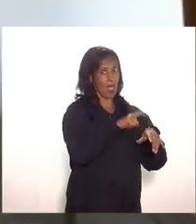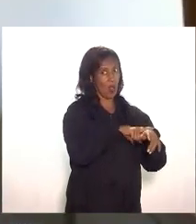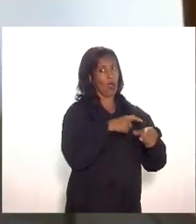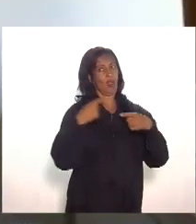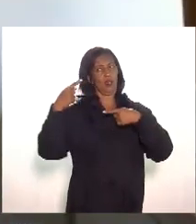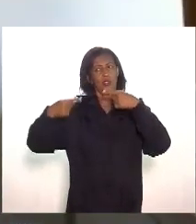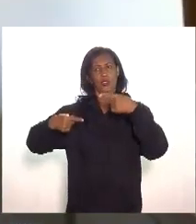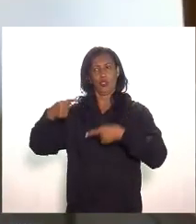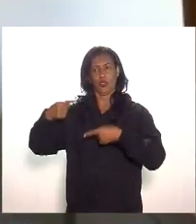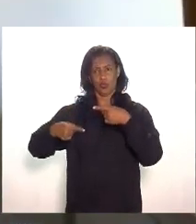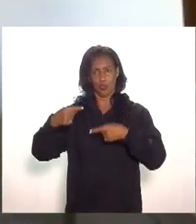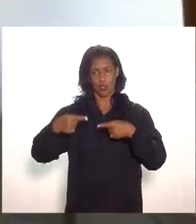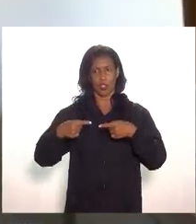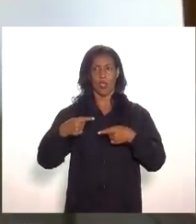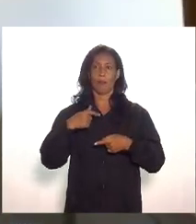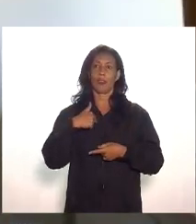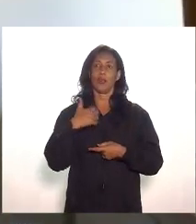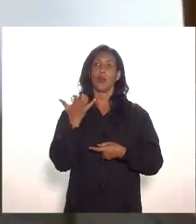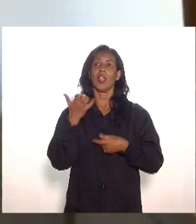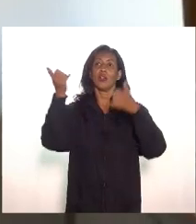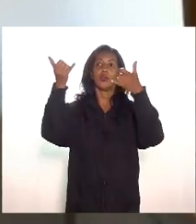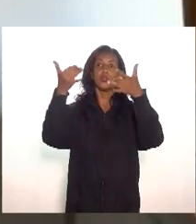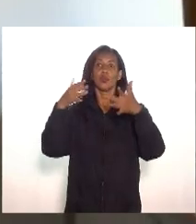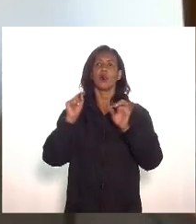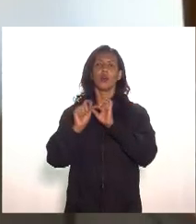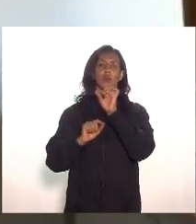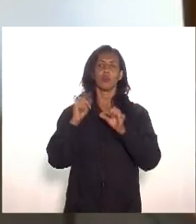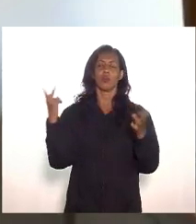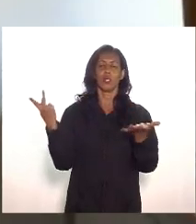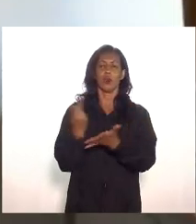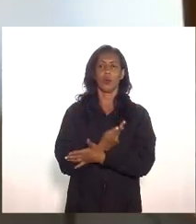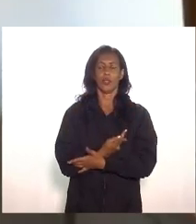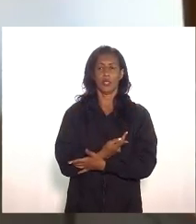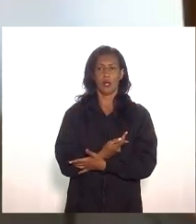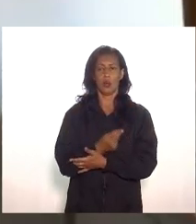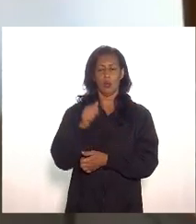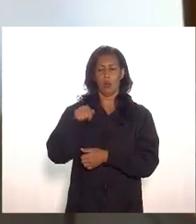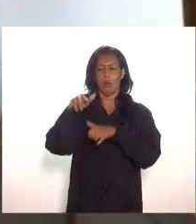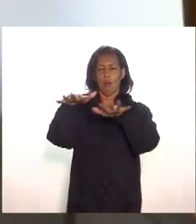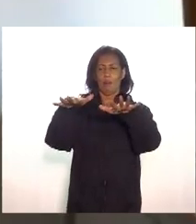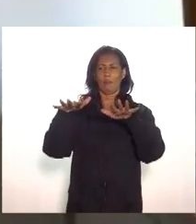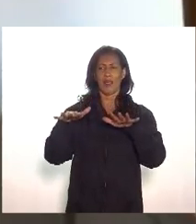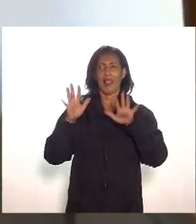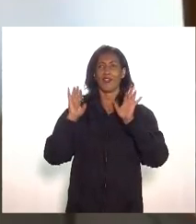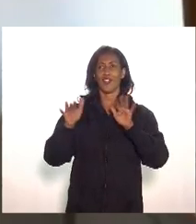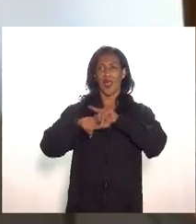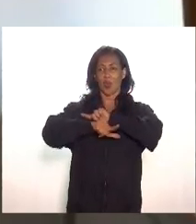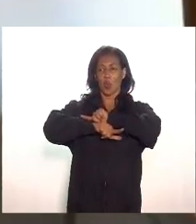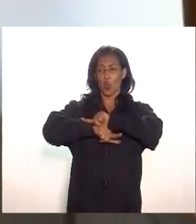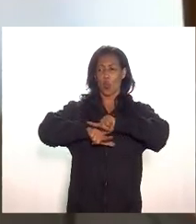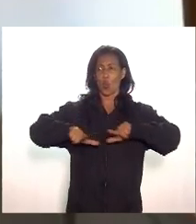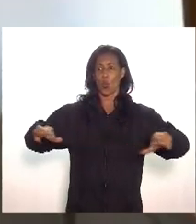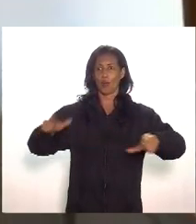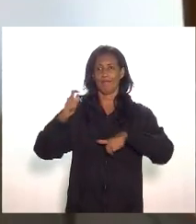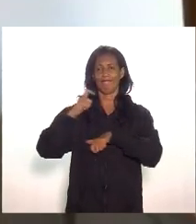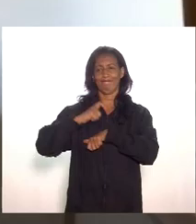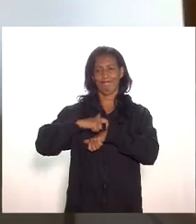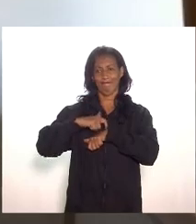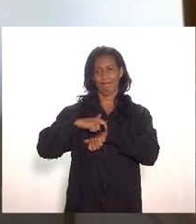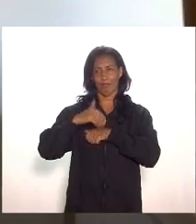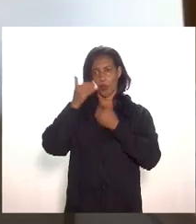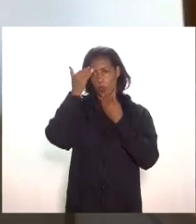esclarecer o que aconteceu, que o plenário já estava relativamente vazio naquele momento. Muito